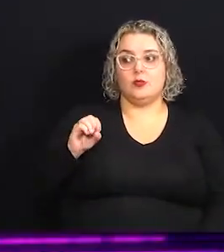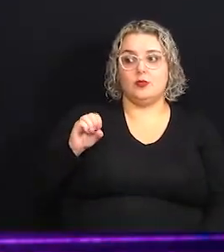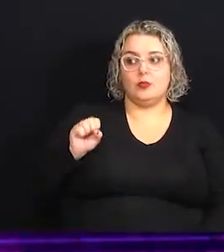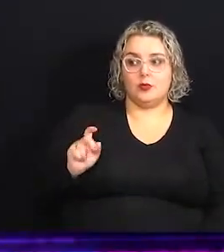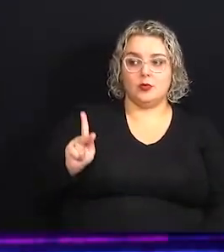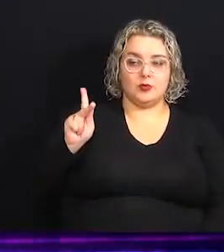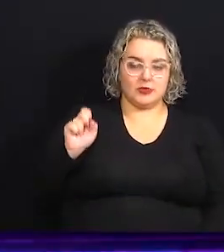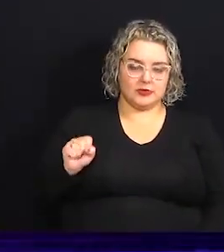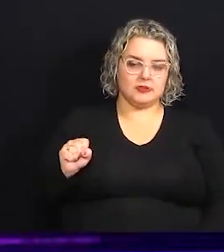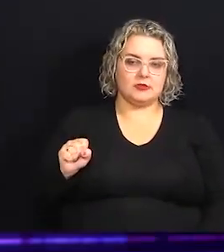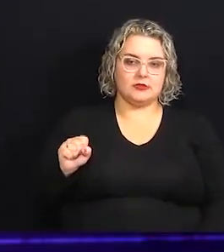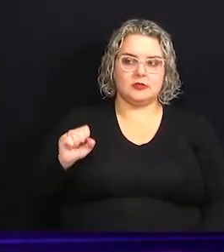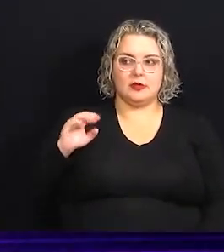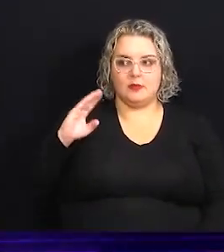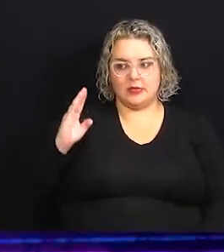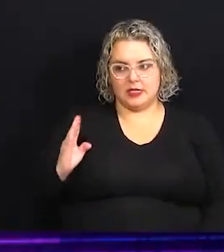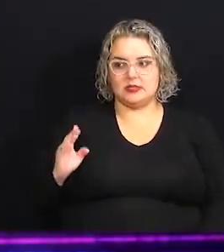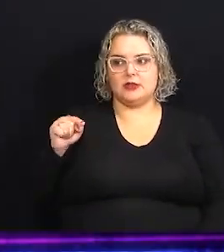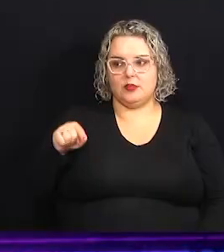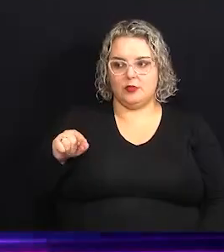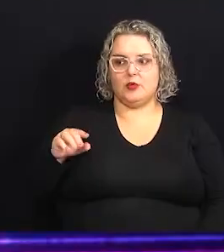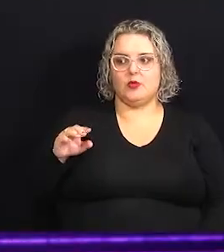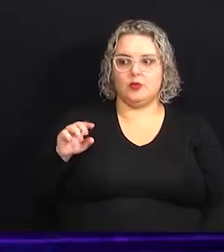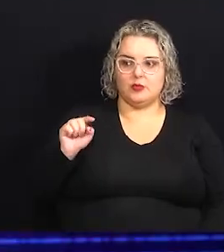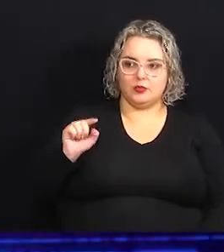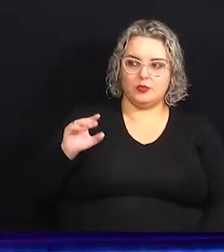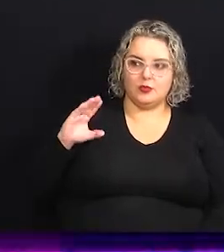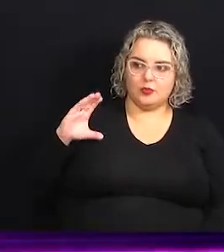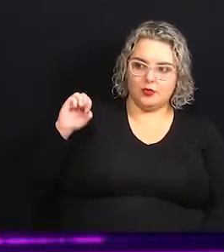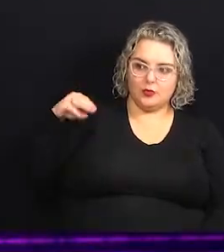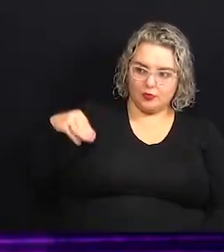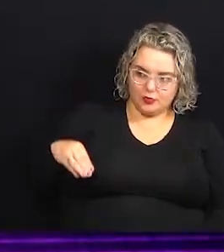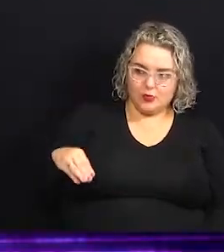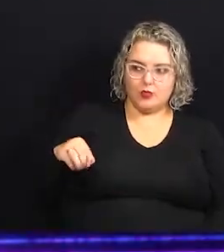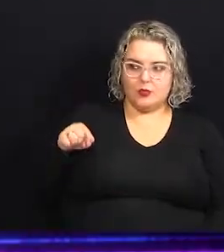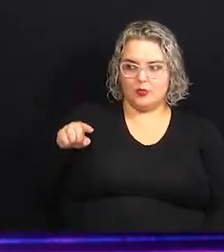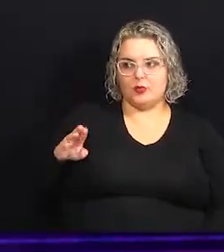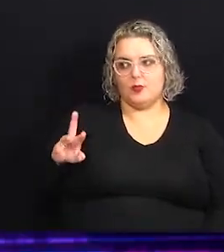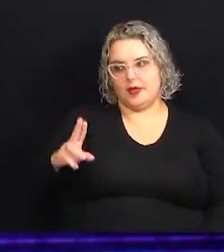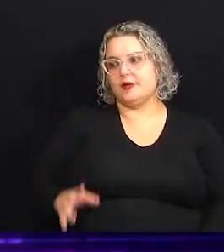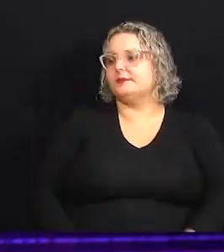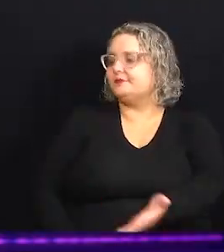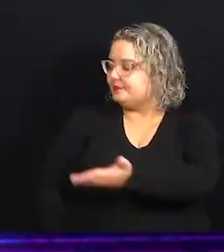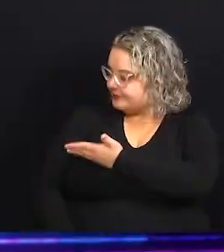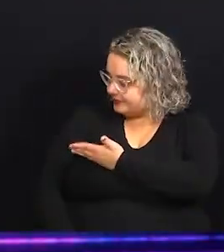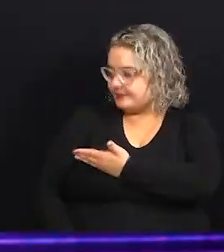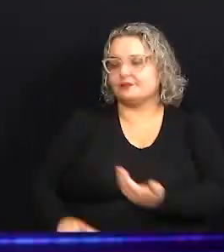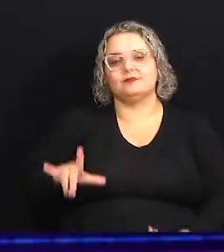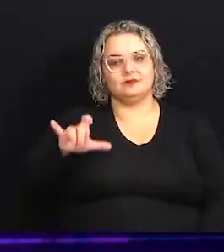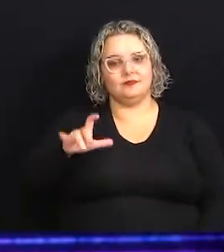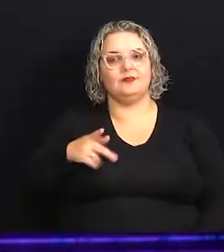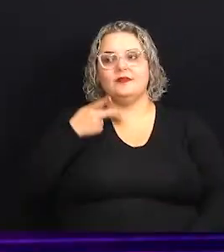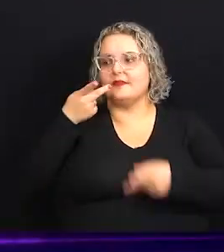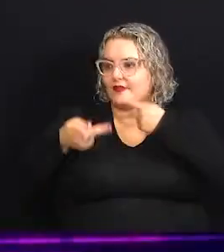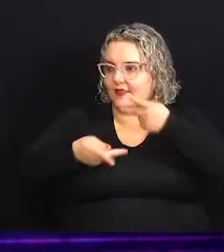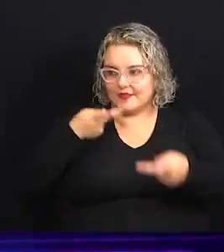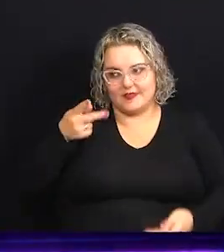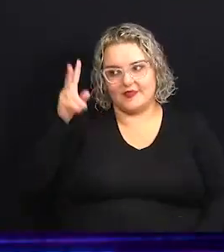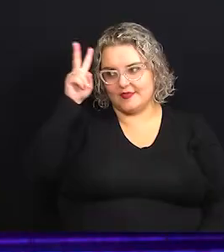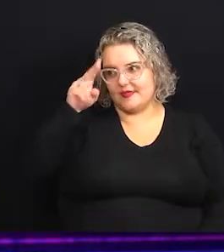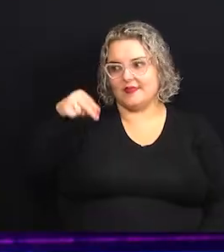cataventobooksbrasil.com. Eu tô no Instagram como @nocaminhoteexplico. E lá eu conto todas as aventuras de Nina e também